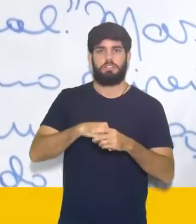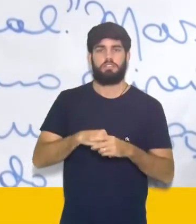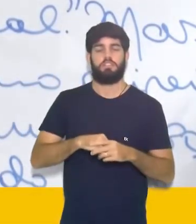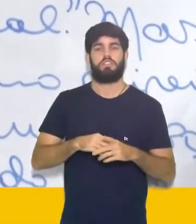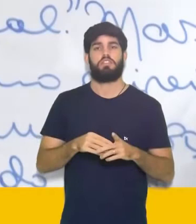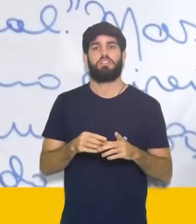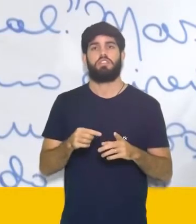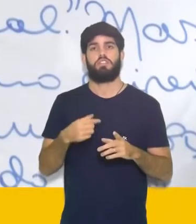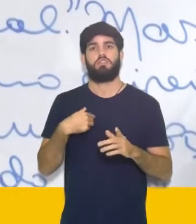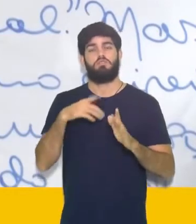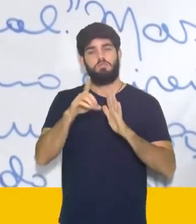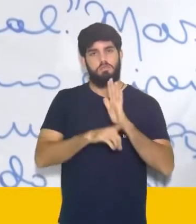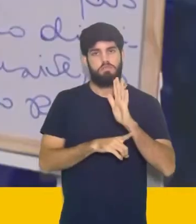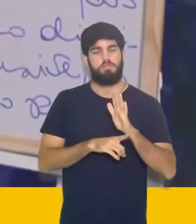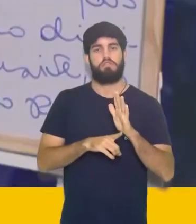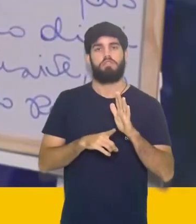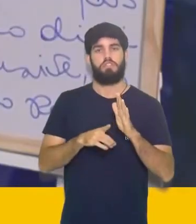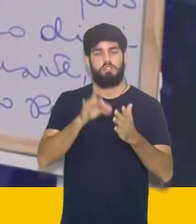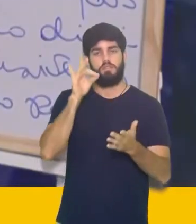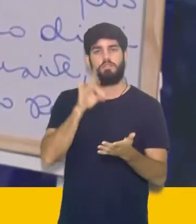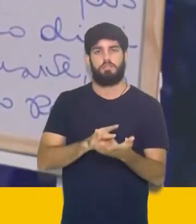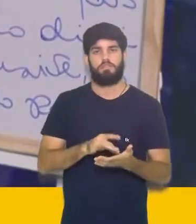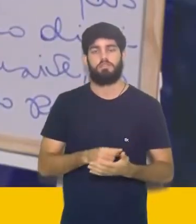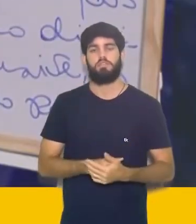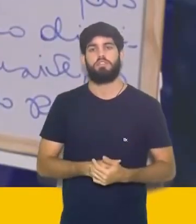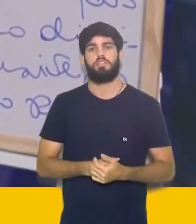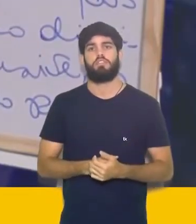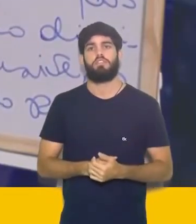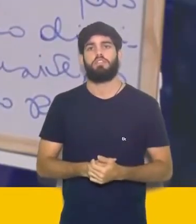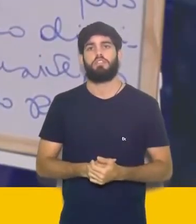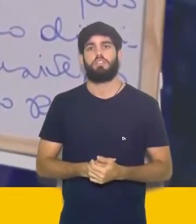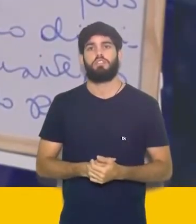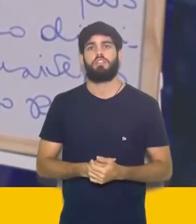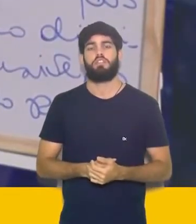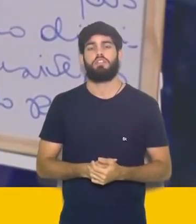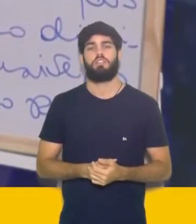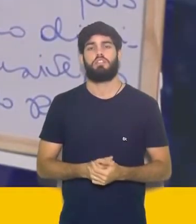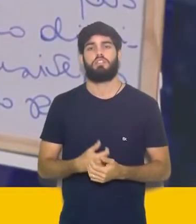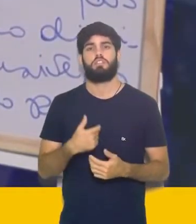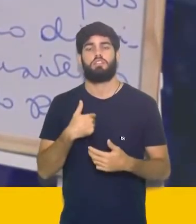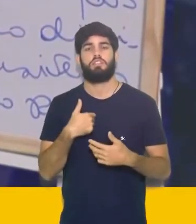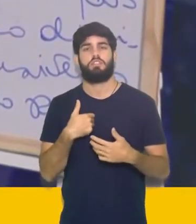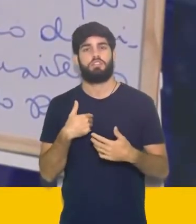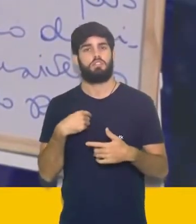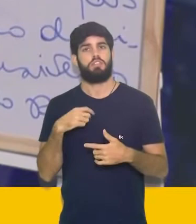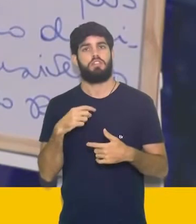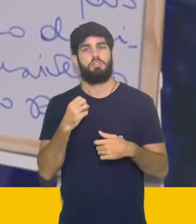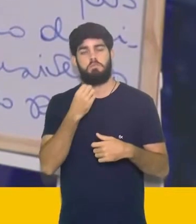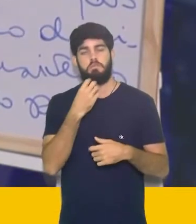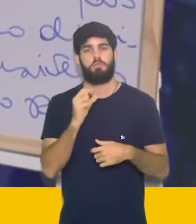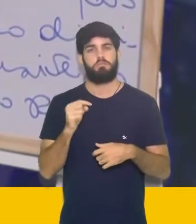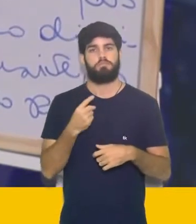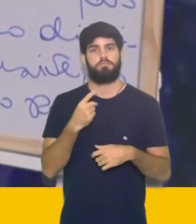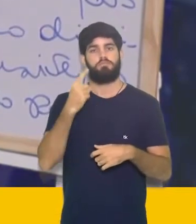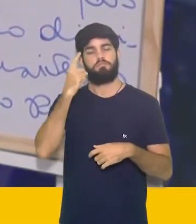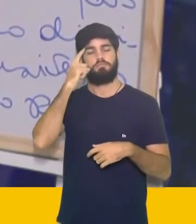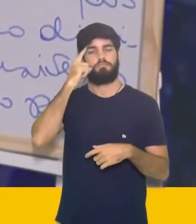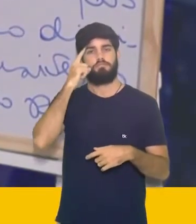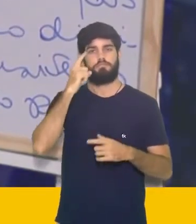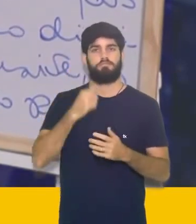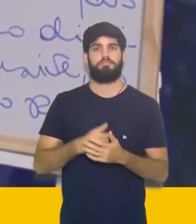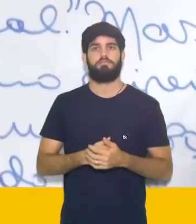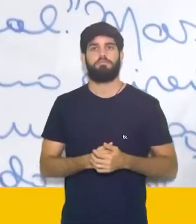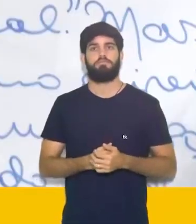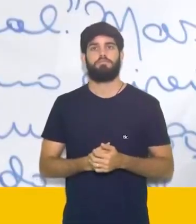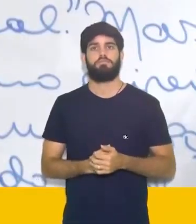direito democrático e real. Vamos lá que eu estou fazendo uns estilos aqui, né? Que é bom a gente se ligar, que eu